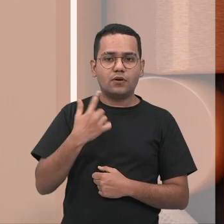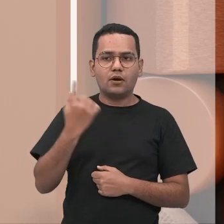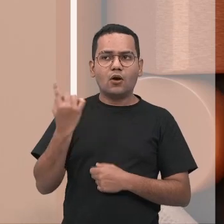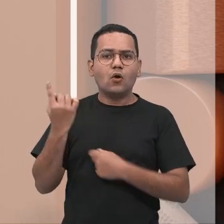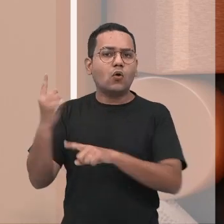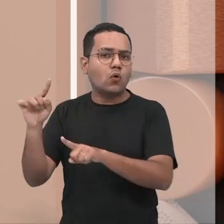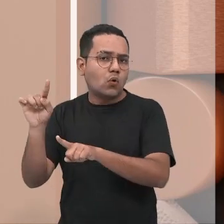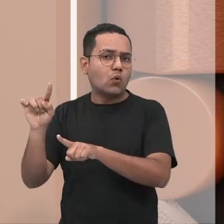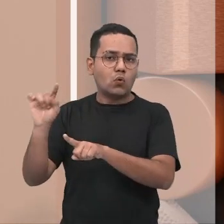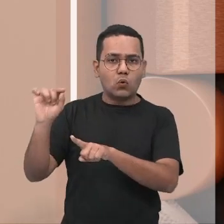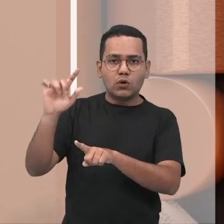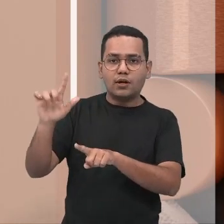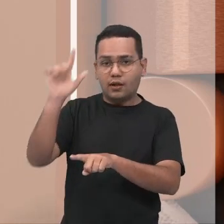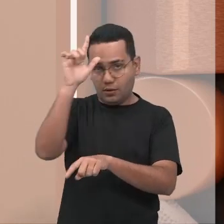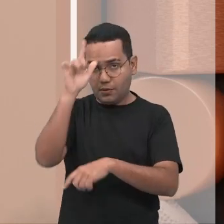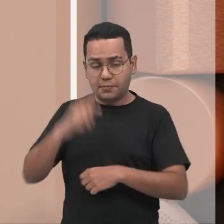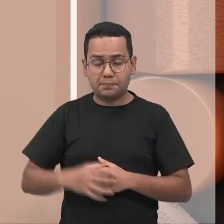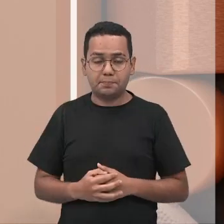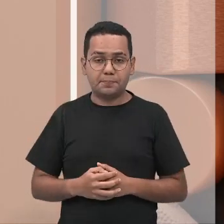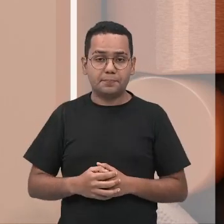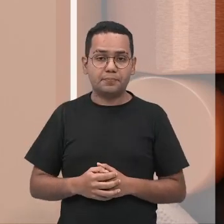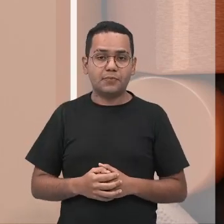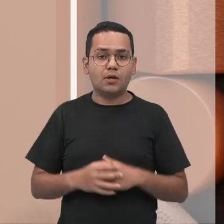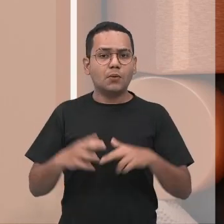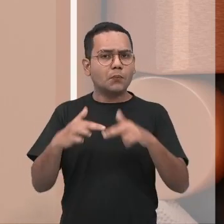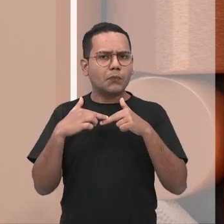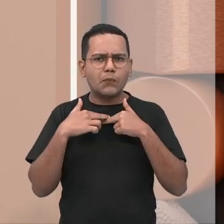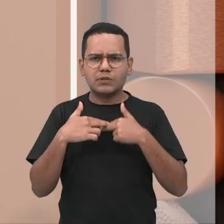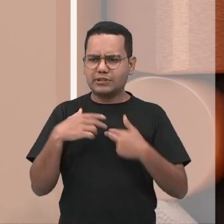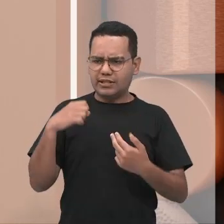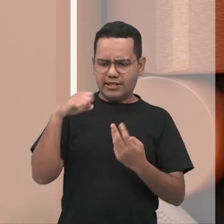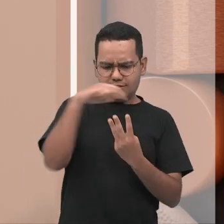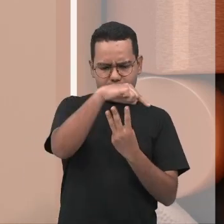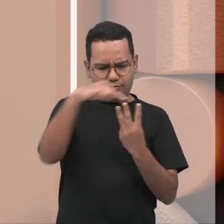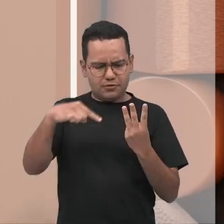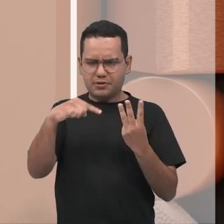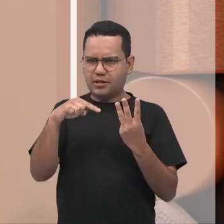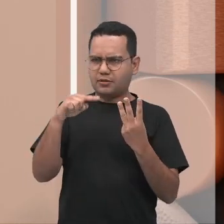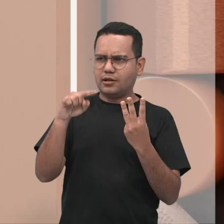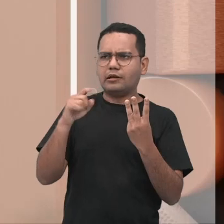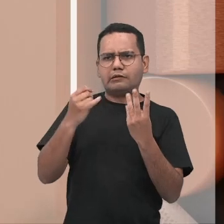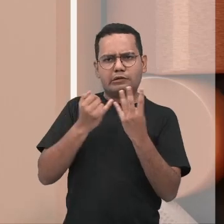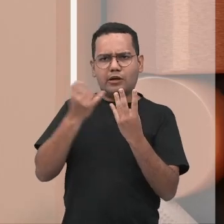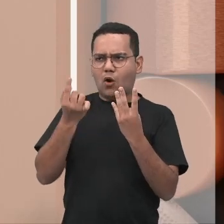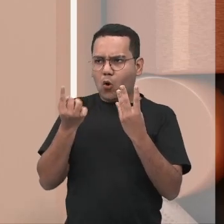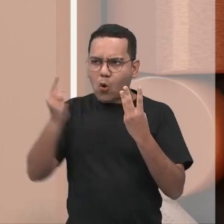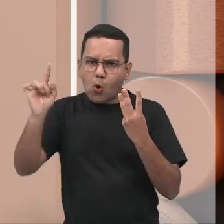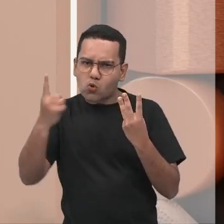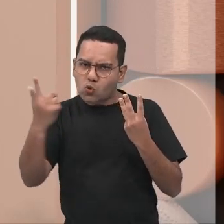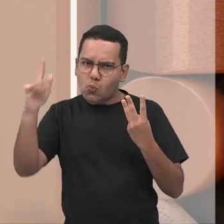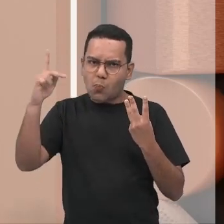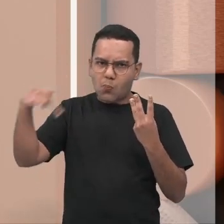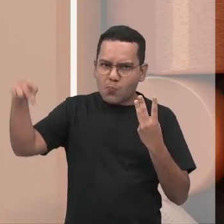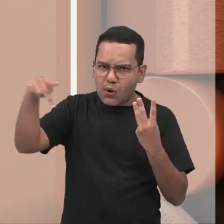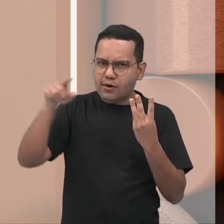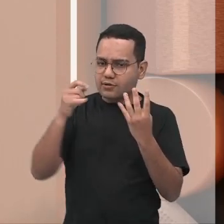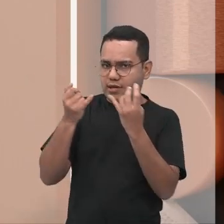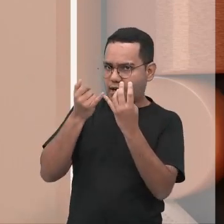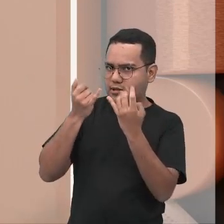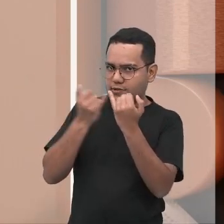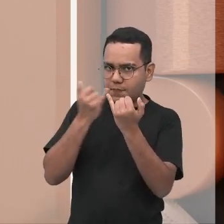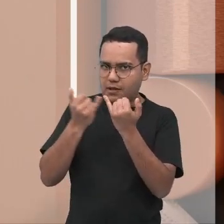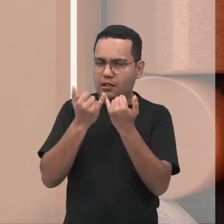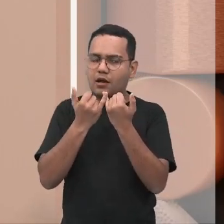tenho um adversário em comum, então vamos fazer uma aliança. Caso esse adversário te ataque ou me ataque, a gente vai